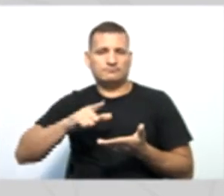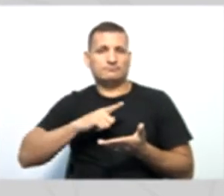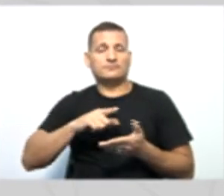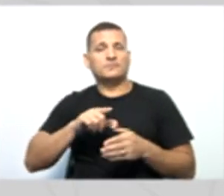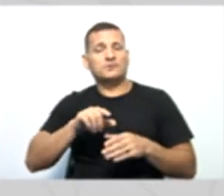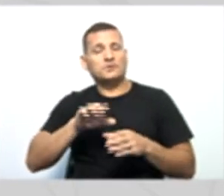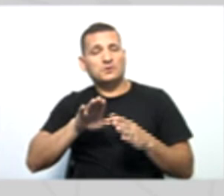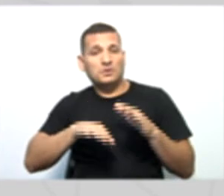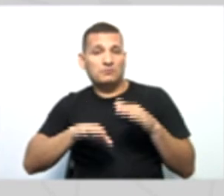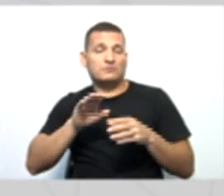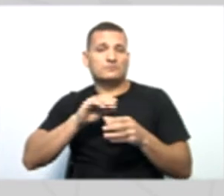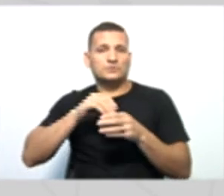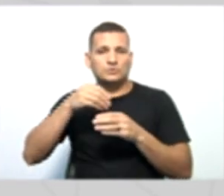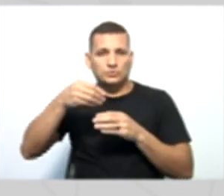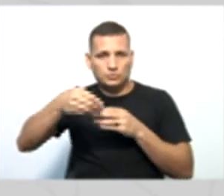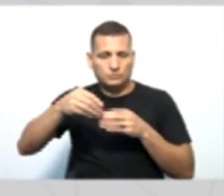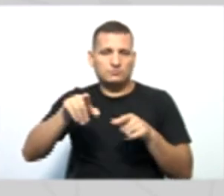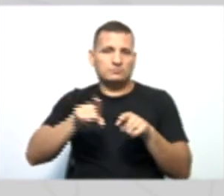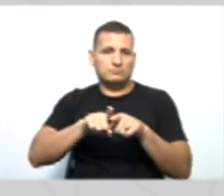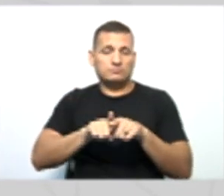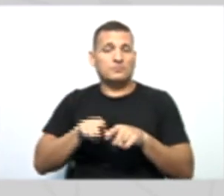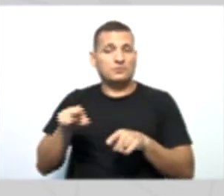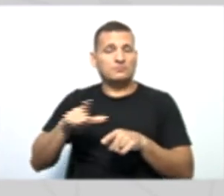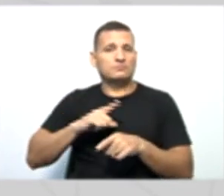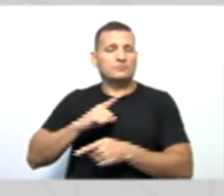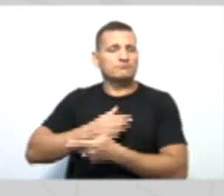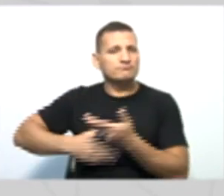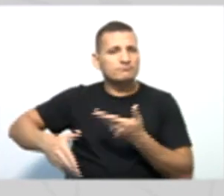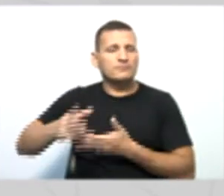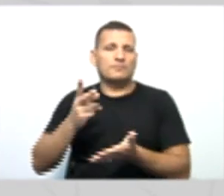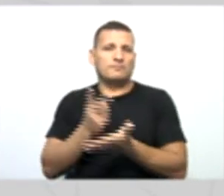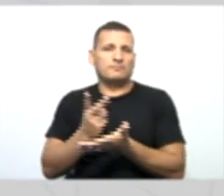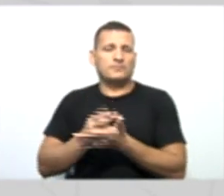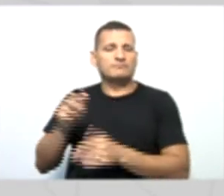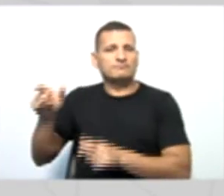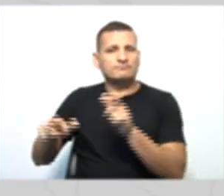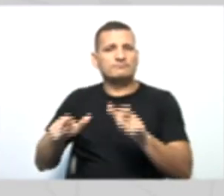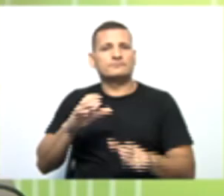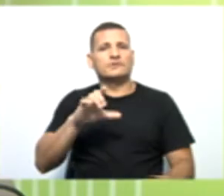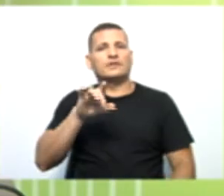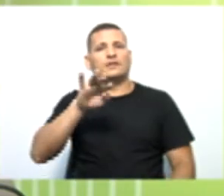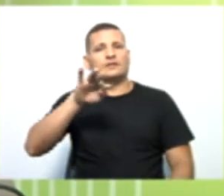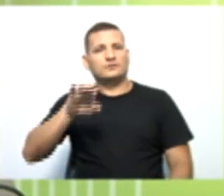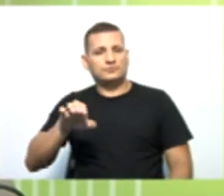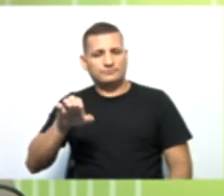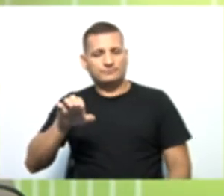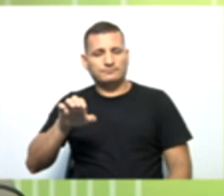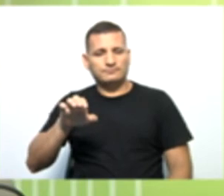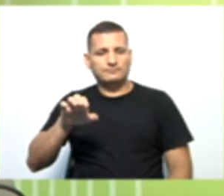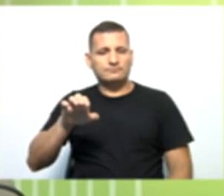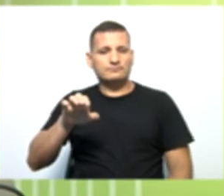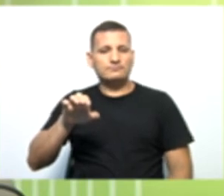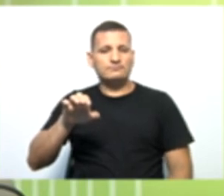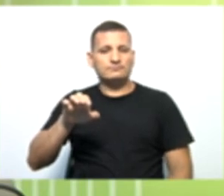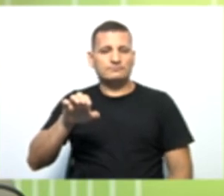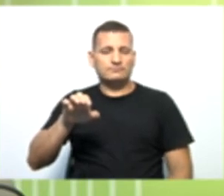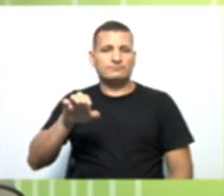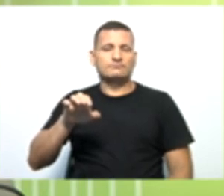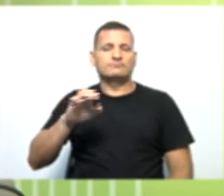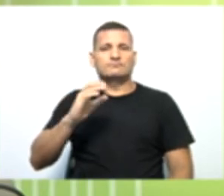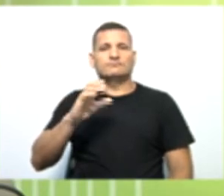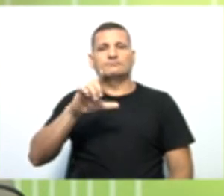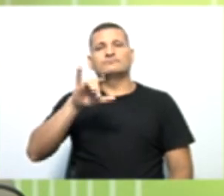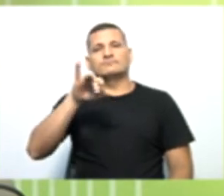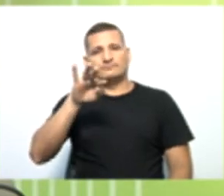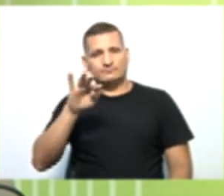o iogurte, né? Elas compartilham da mesma carteira de compradores, que é a mesma carteira de